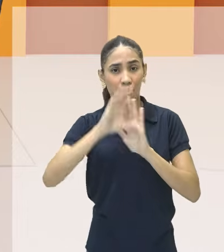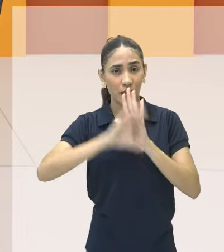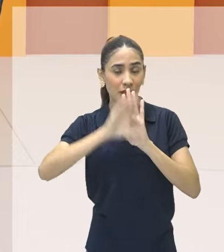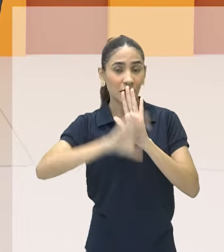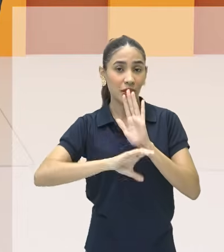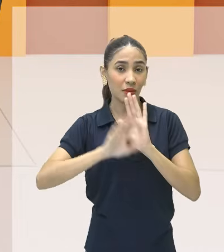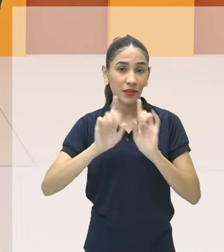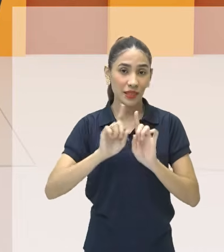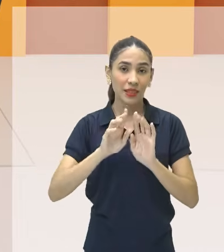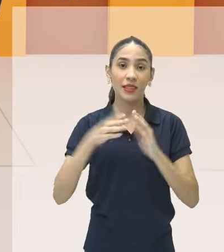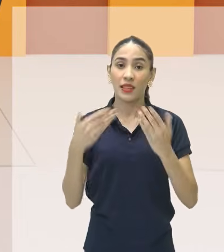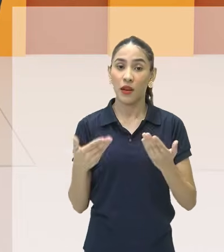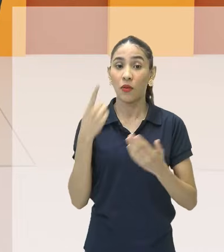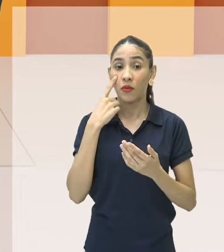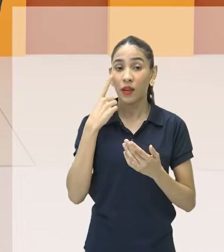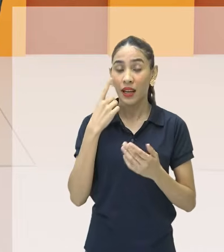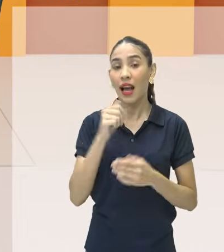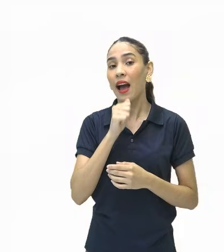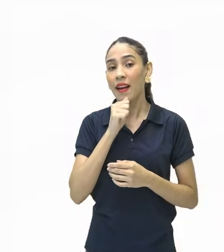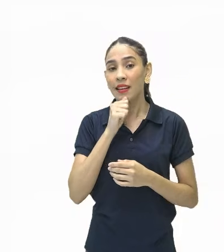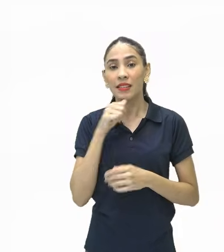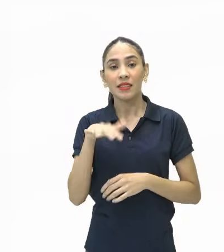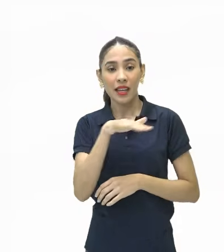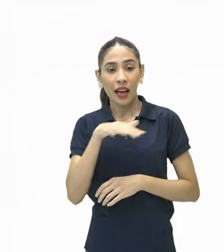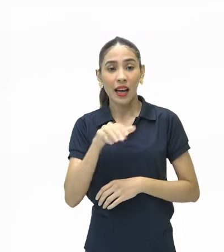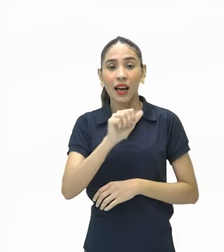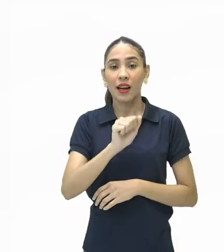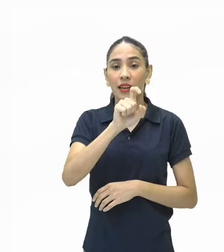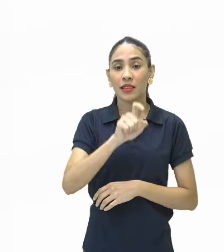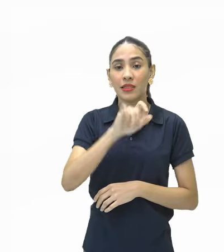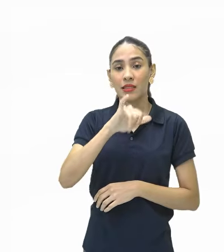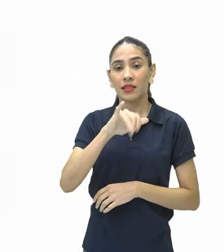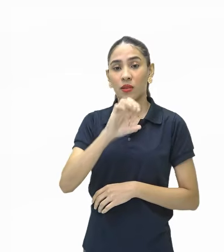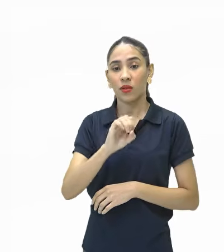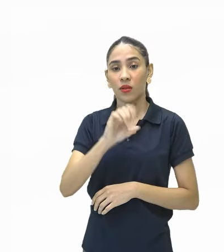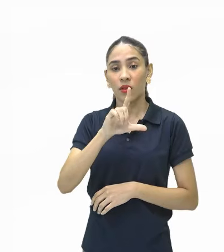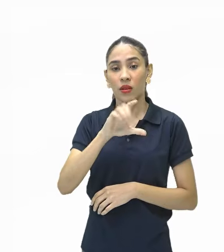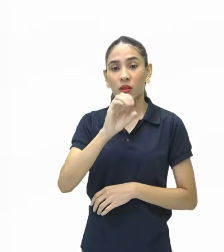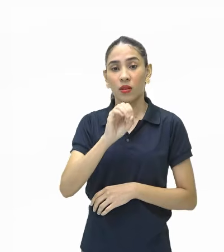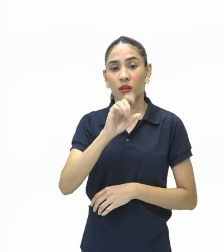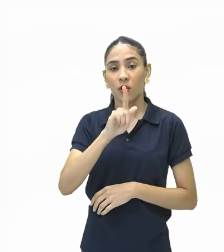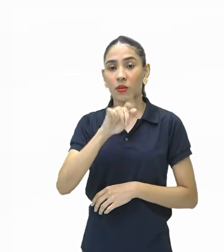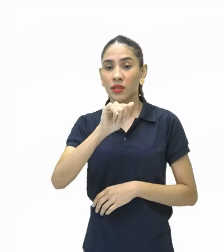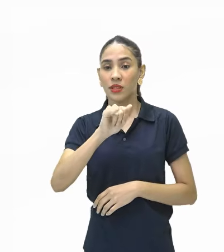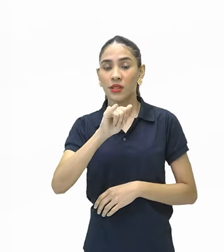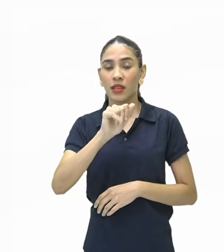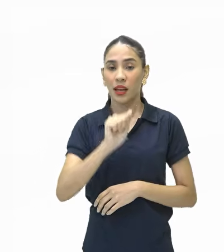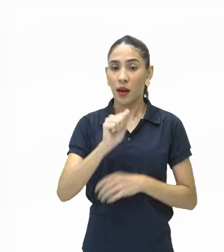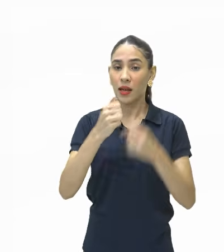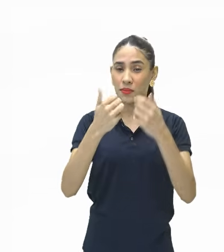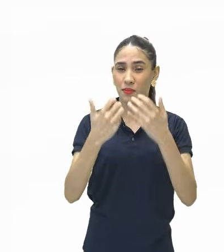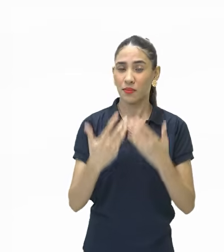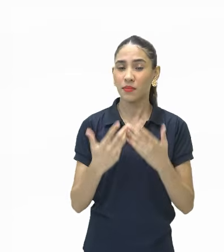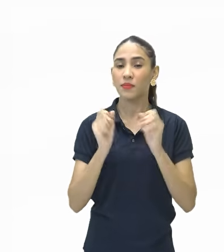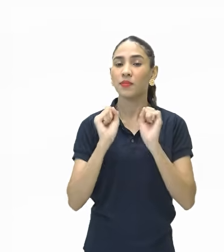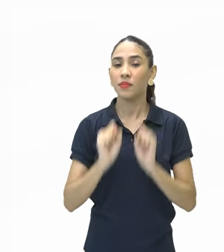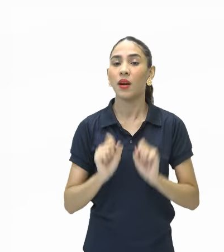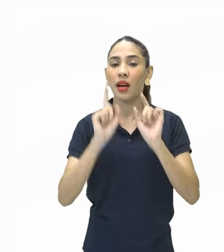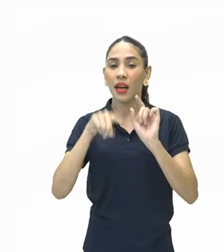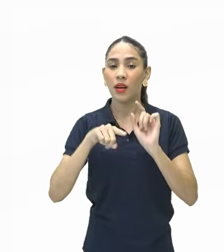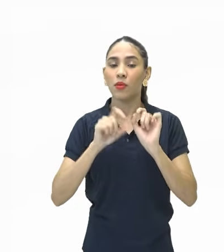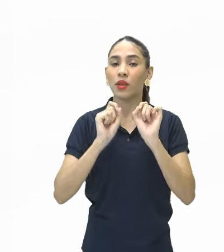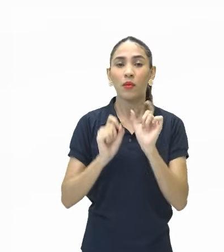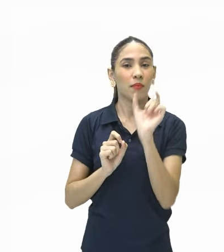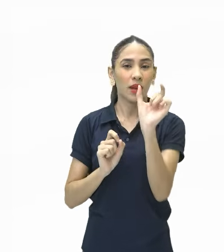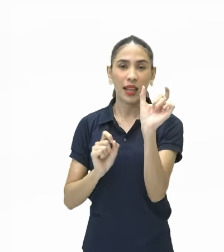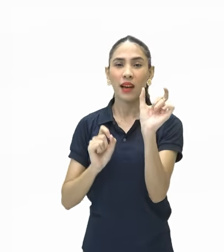Então vamos ver aqui, ainda dentro do campo da axiologia, nós podemos dizer que é um